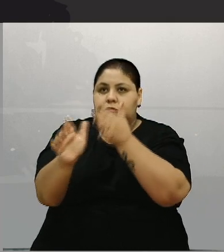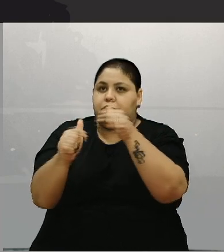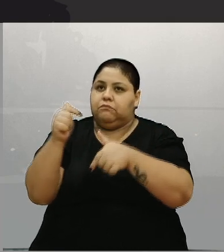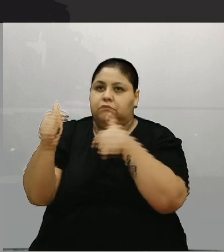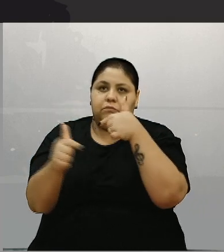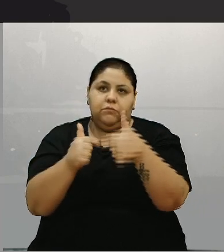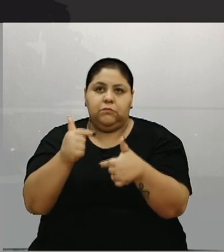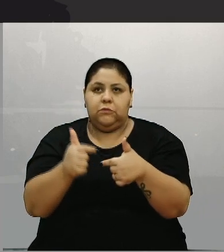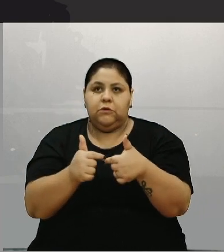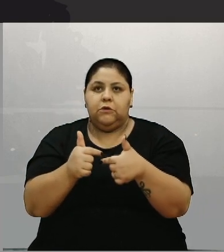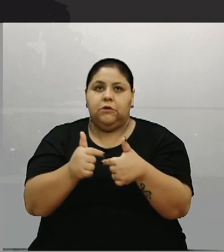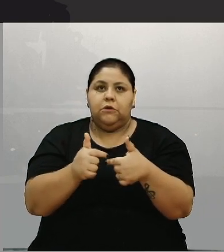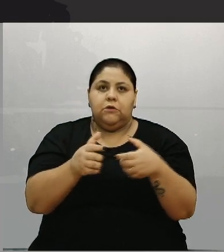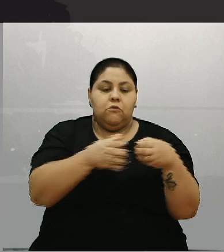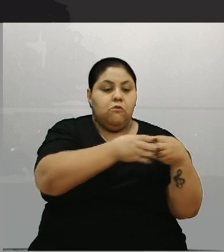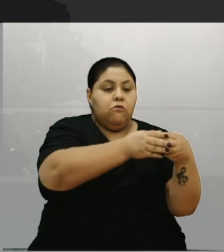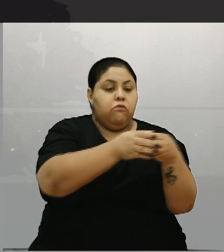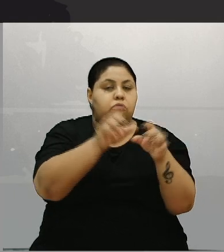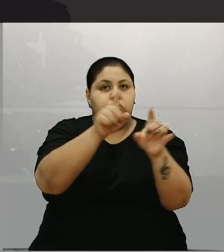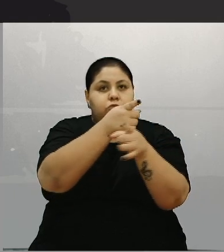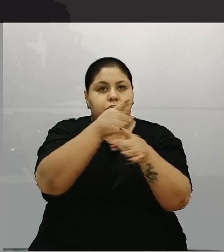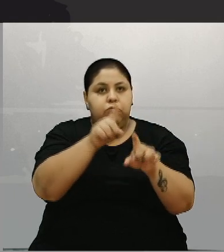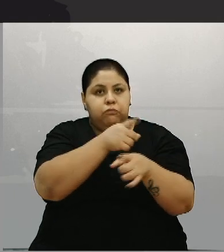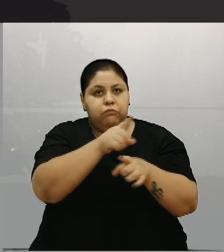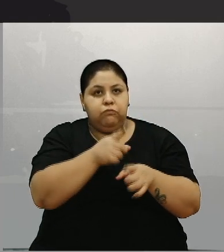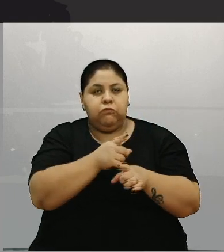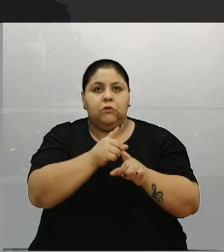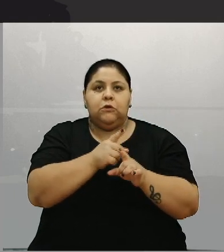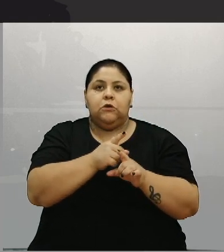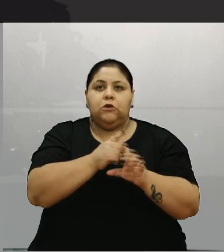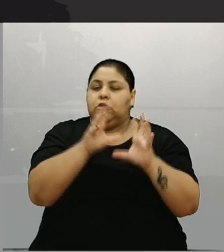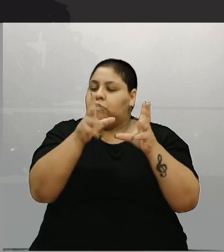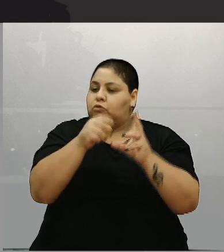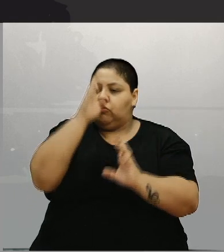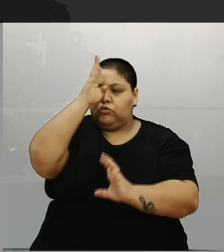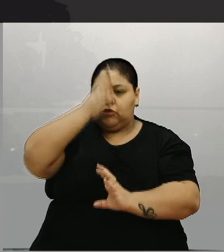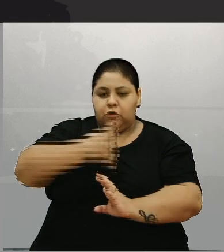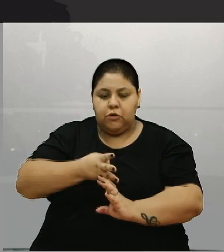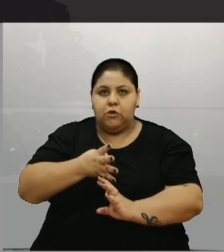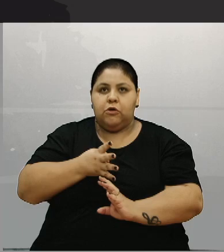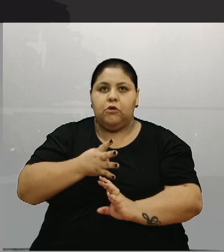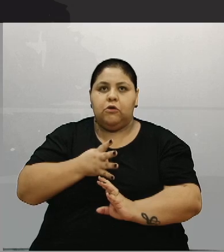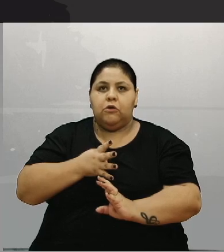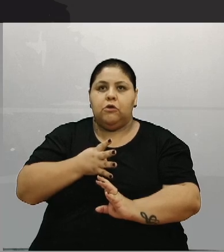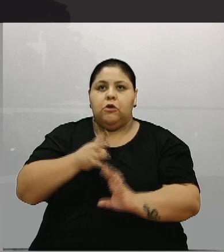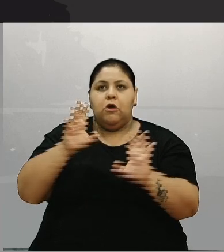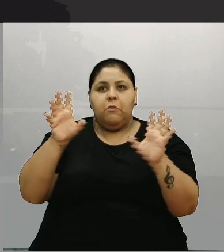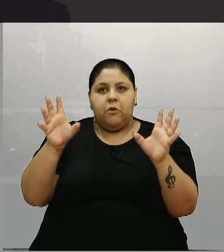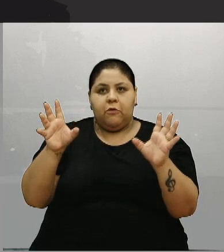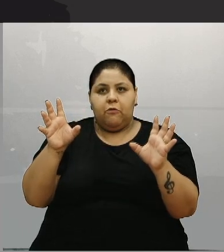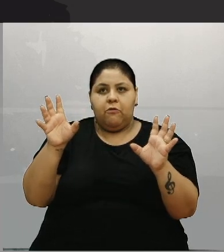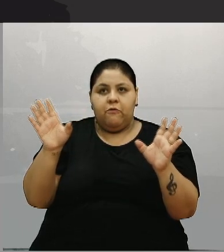como bandas que, né, forneceram sua arte, todos de forma gratuita para que o evento fosse possível.